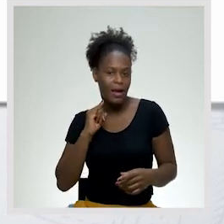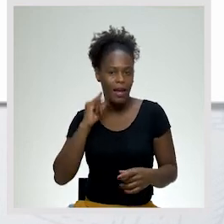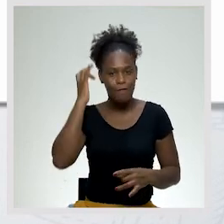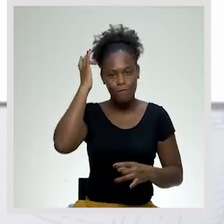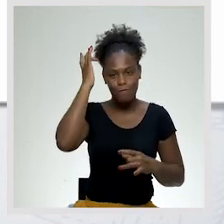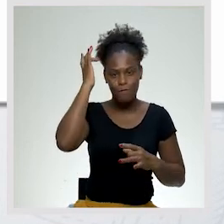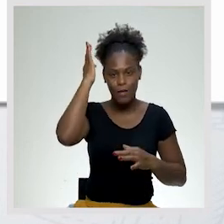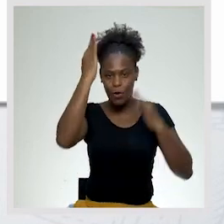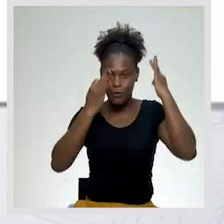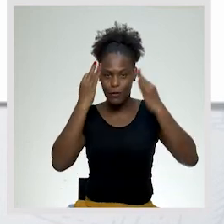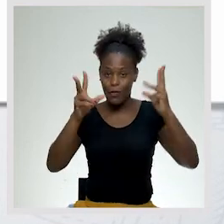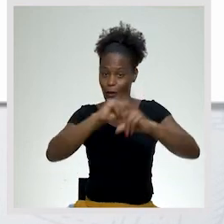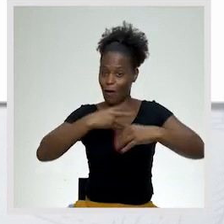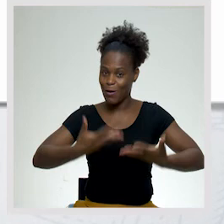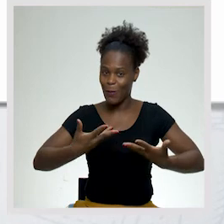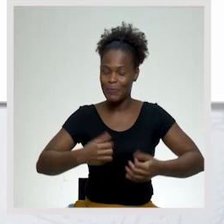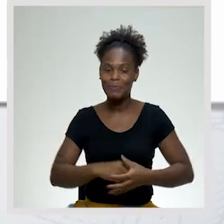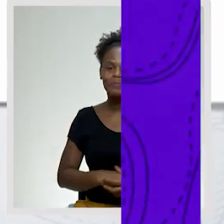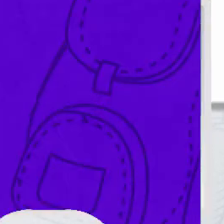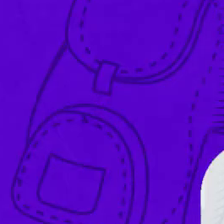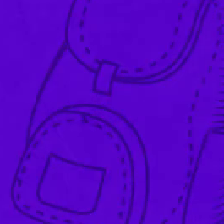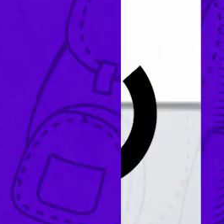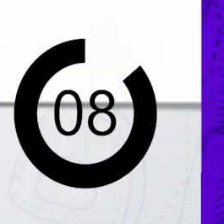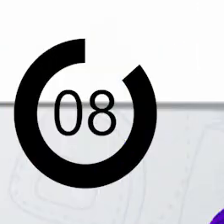filosofia moderna.